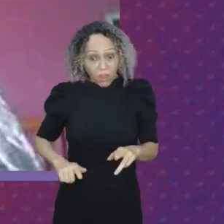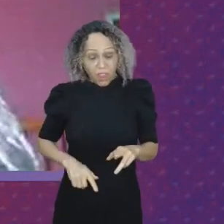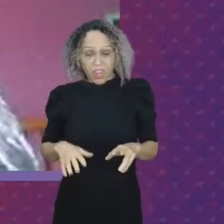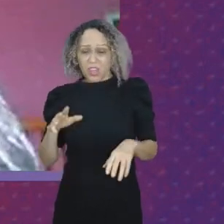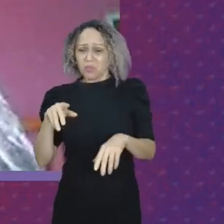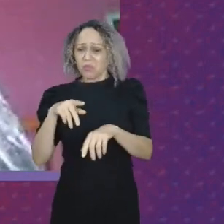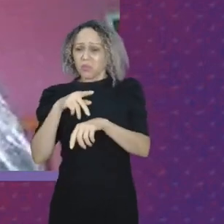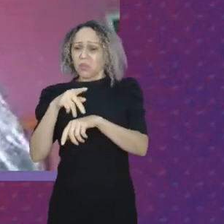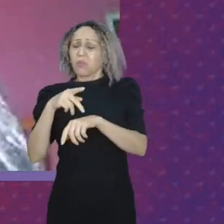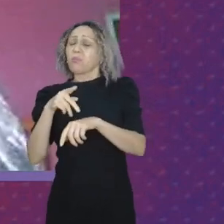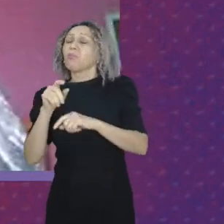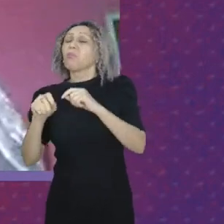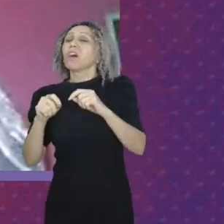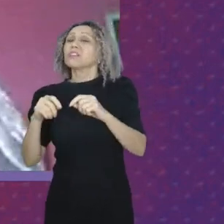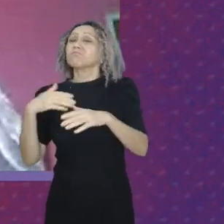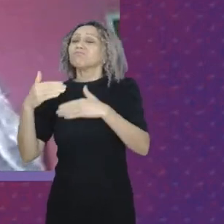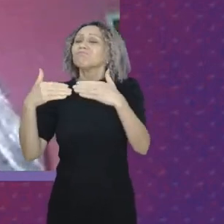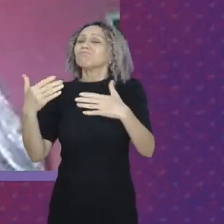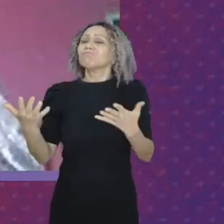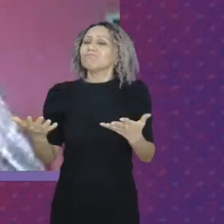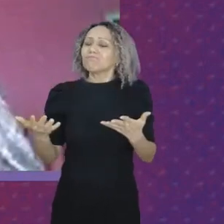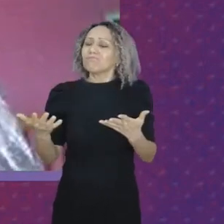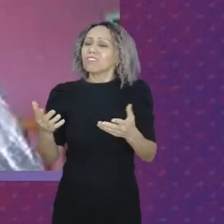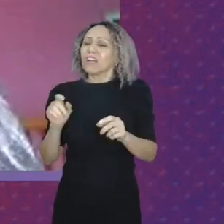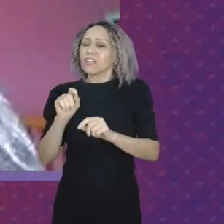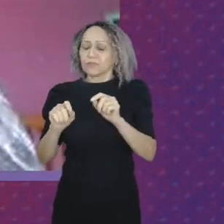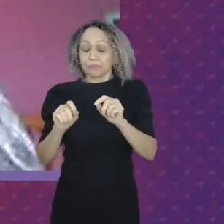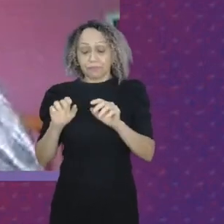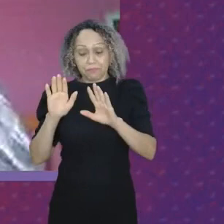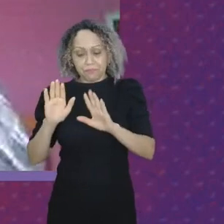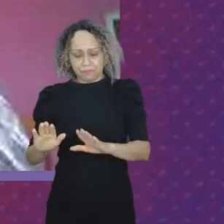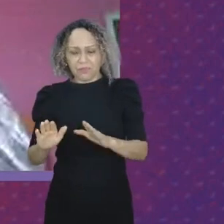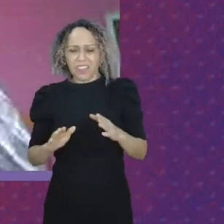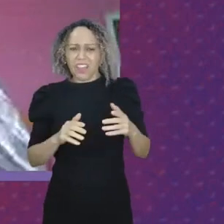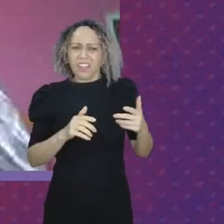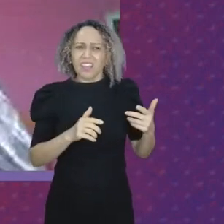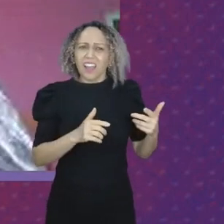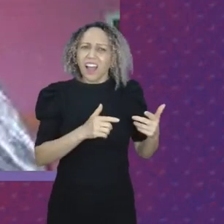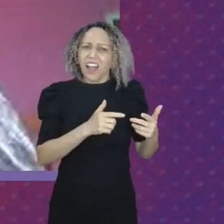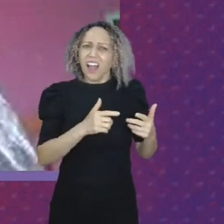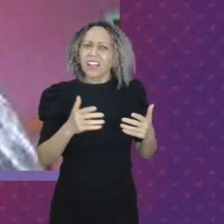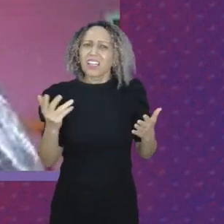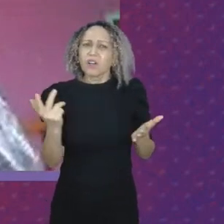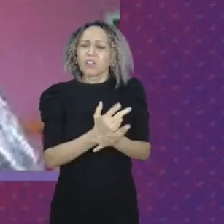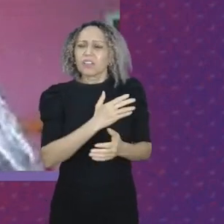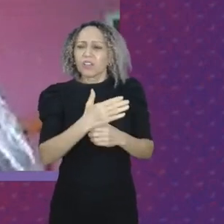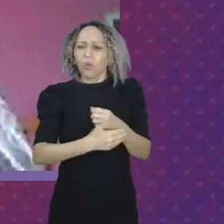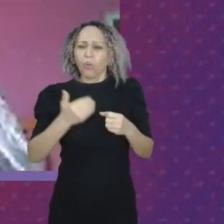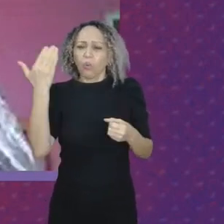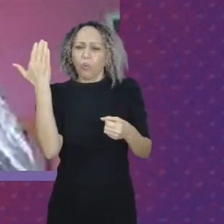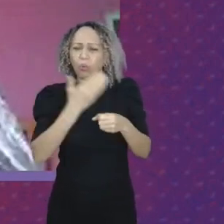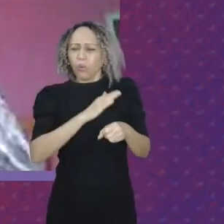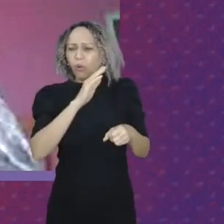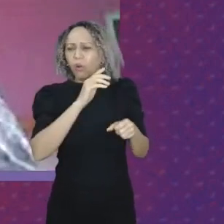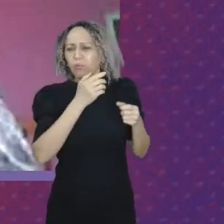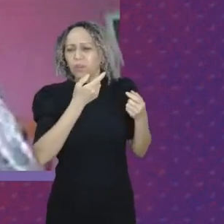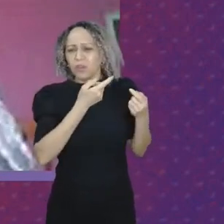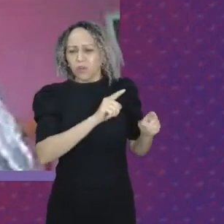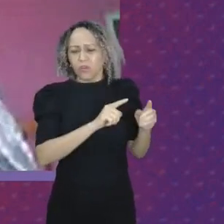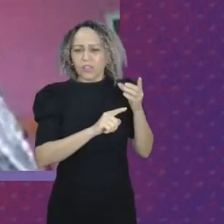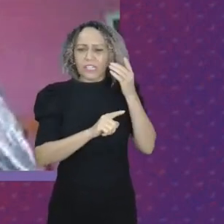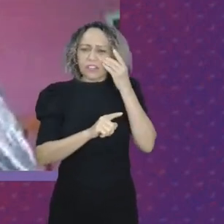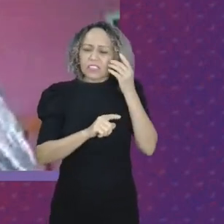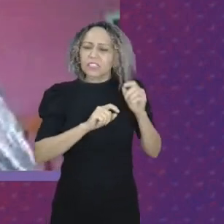e desenvolva. Então, desde o golpe da presidenta Dilma, o que a gente vê é uma ascensão